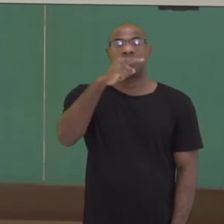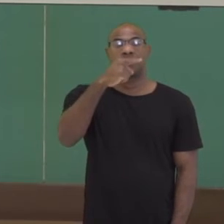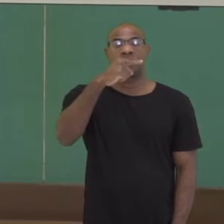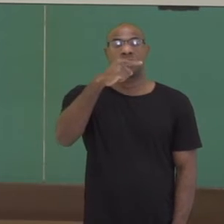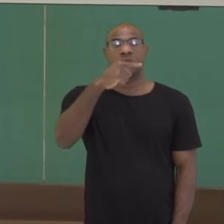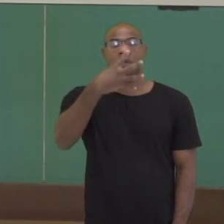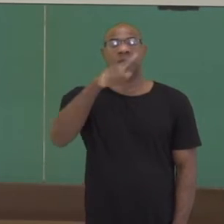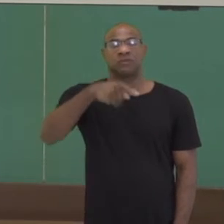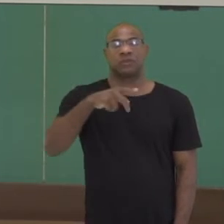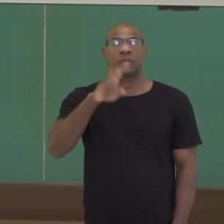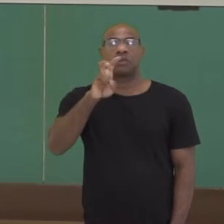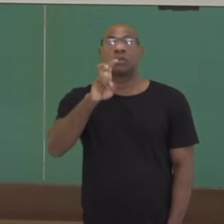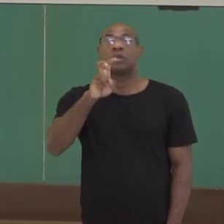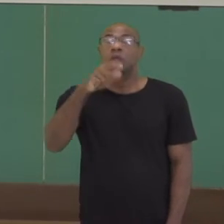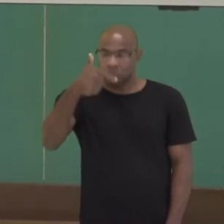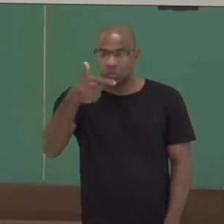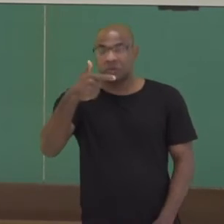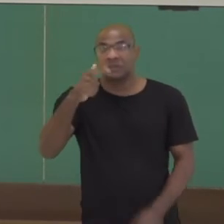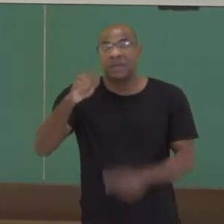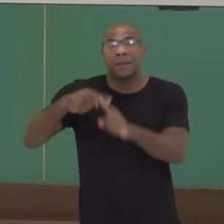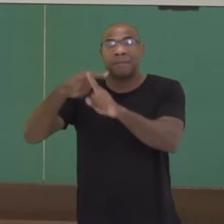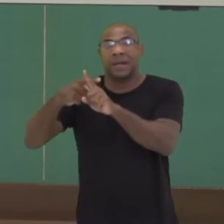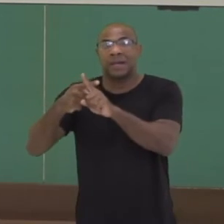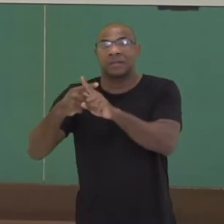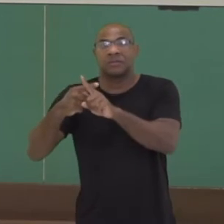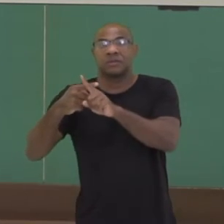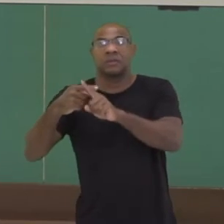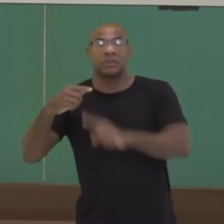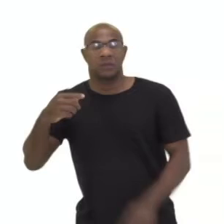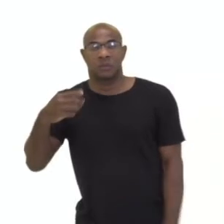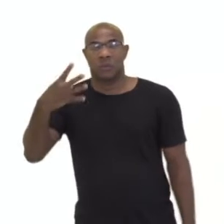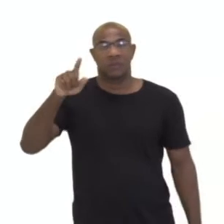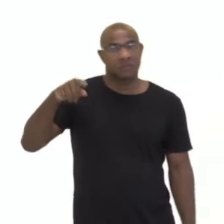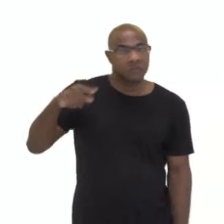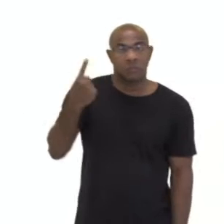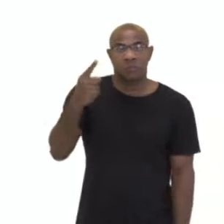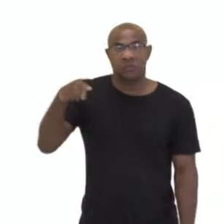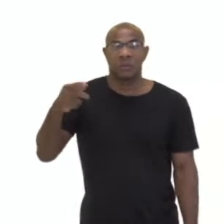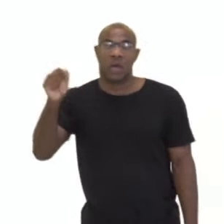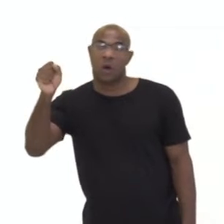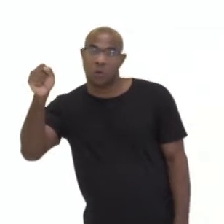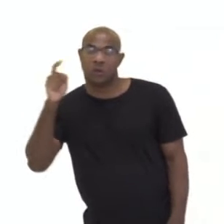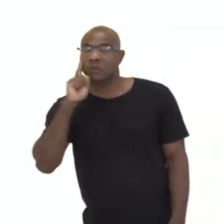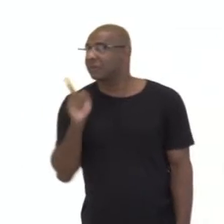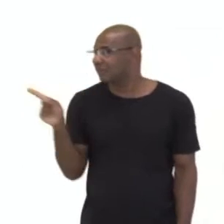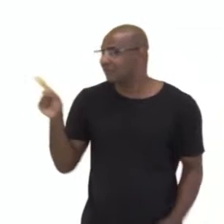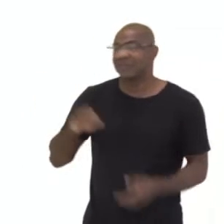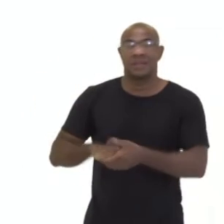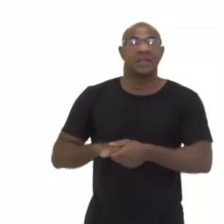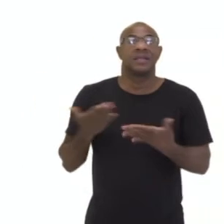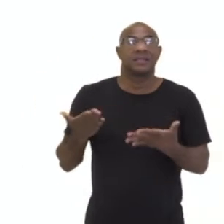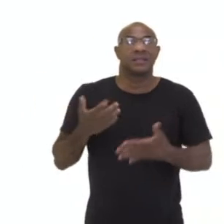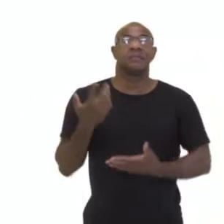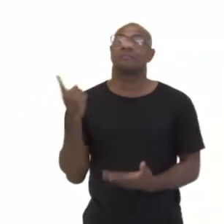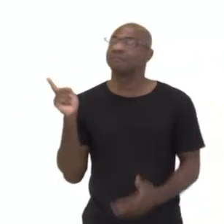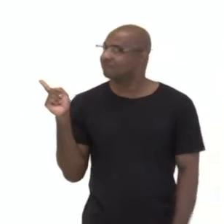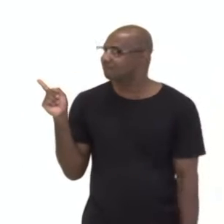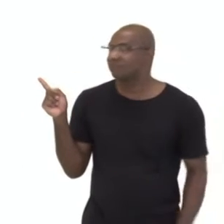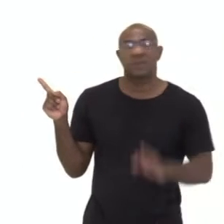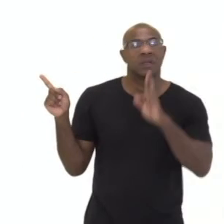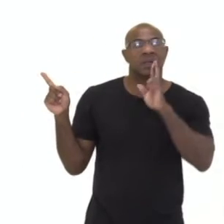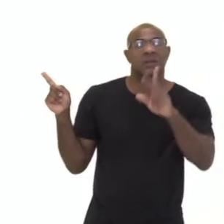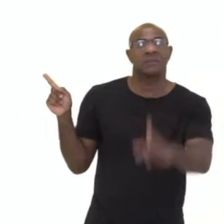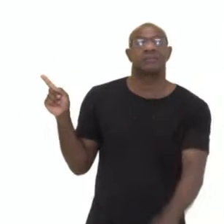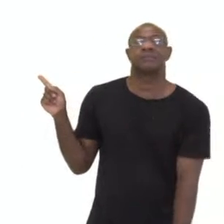mais 1,8. Significa que, né, a variação de temperatura foi igual a